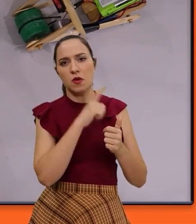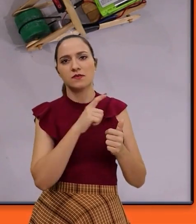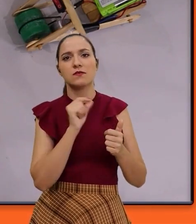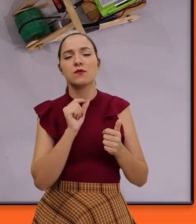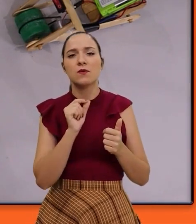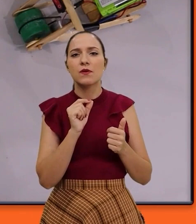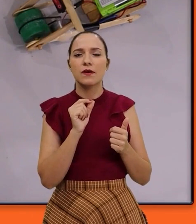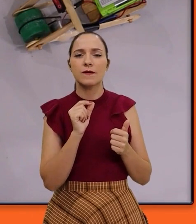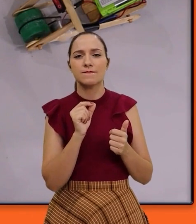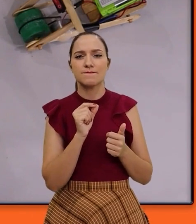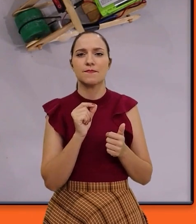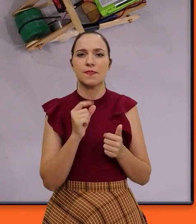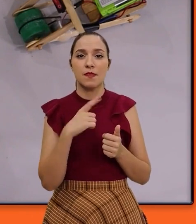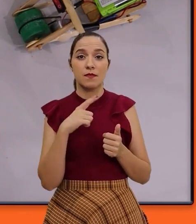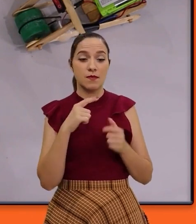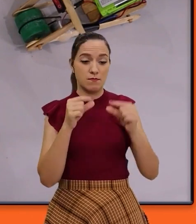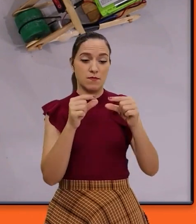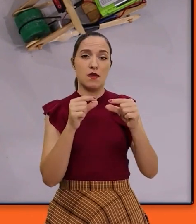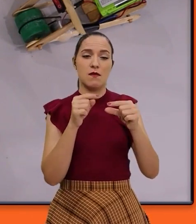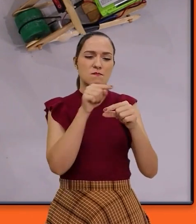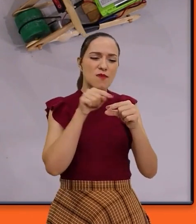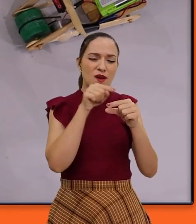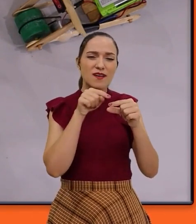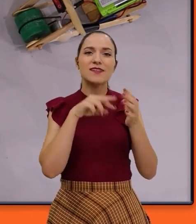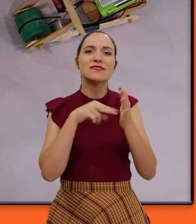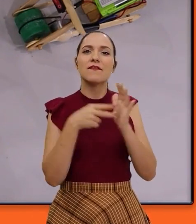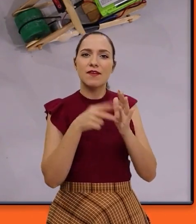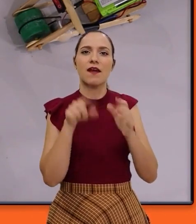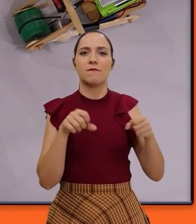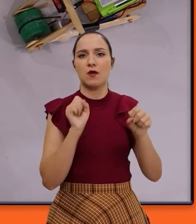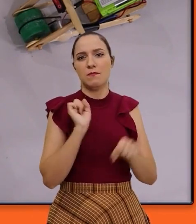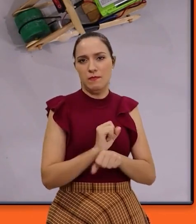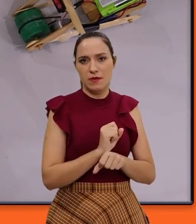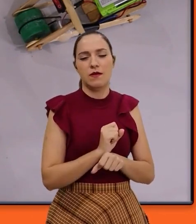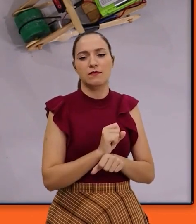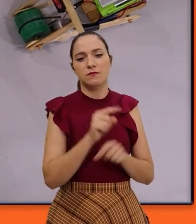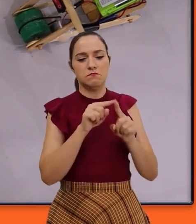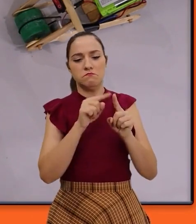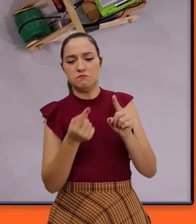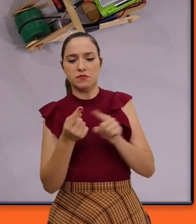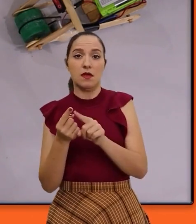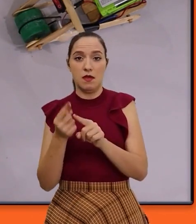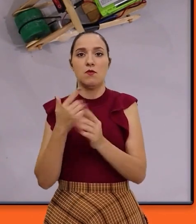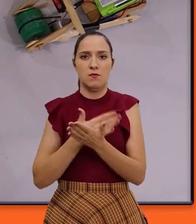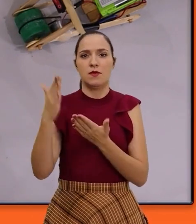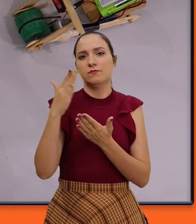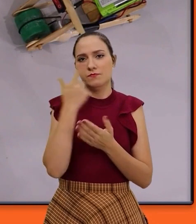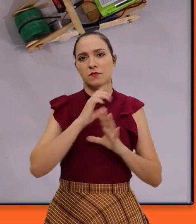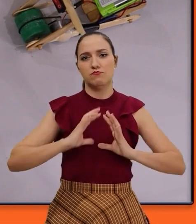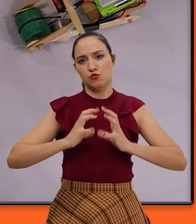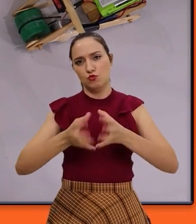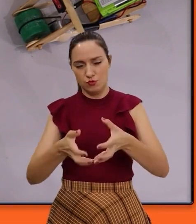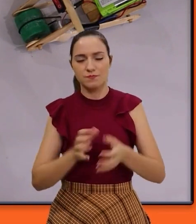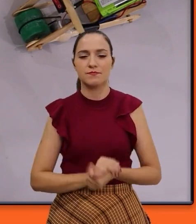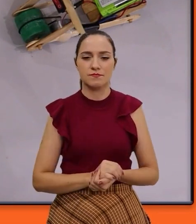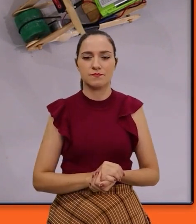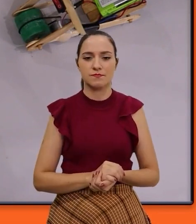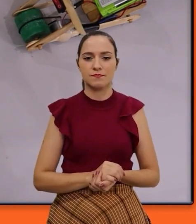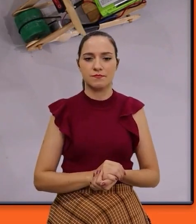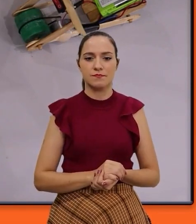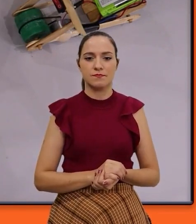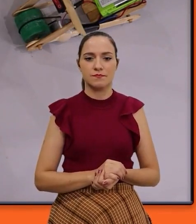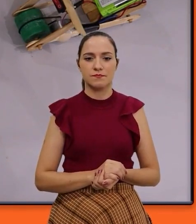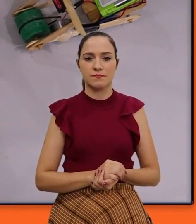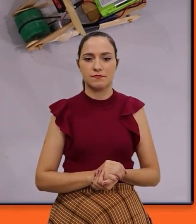porque o padrão é o quê? Na bolinha a motinha está desligada e do outro lado a motinha vai ligar. Então